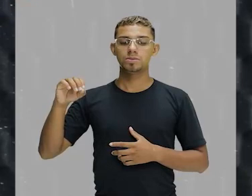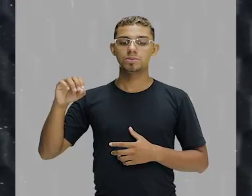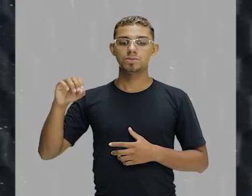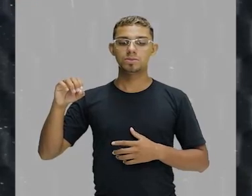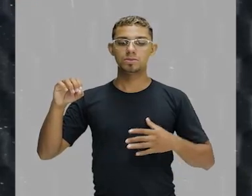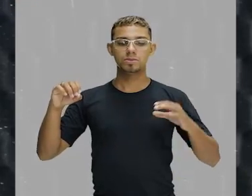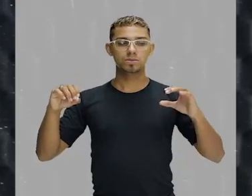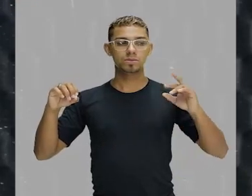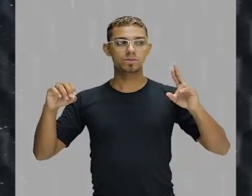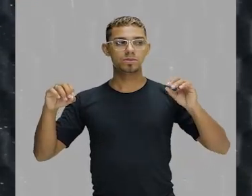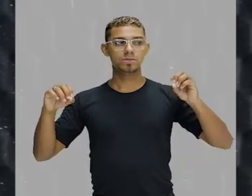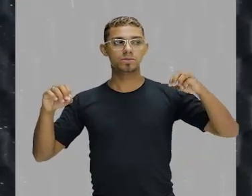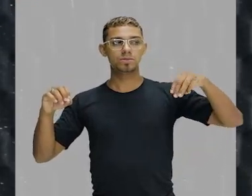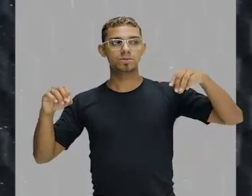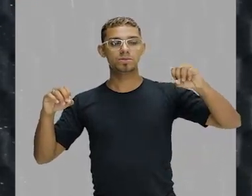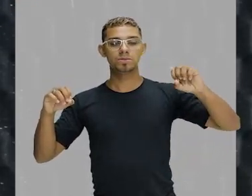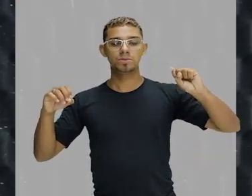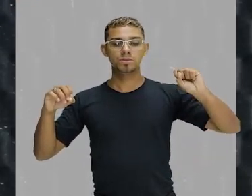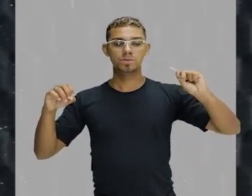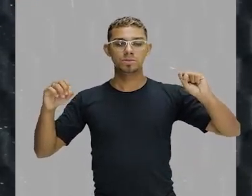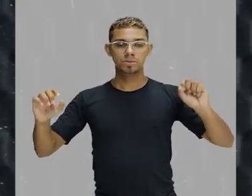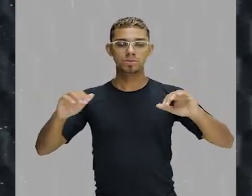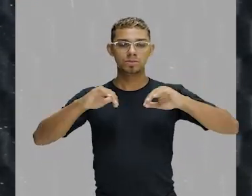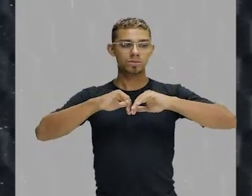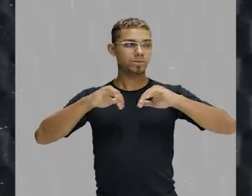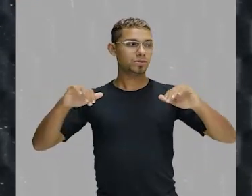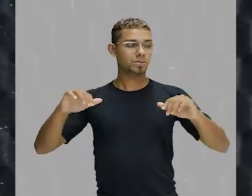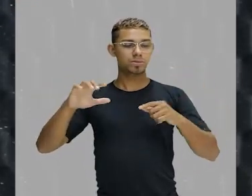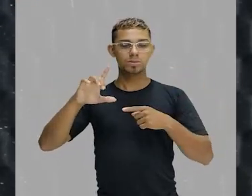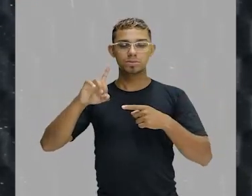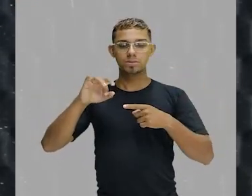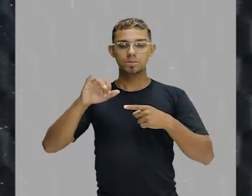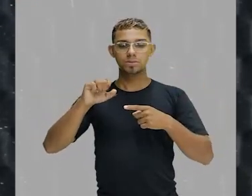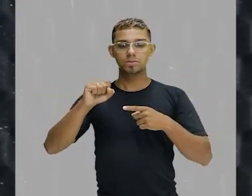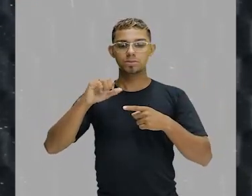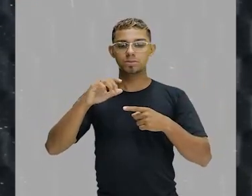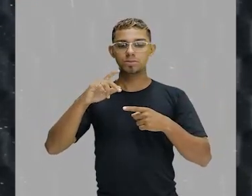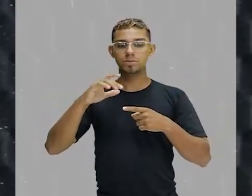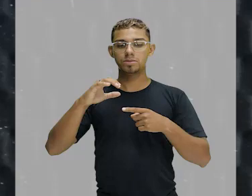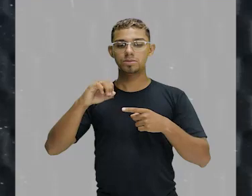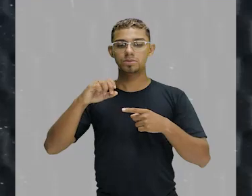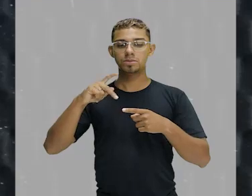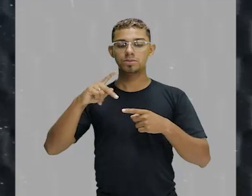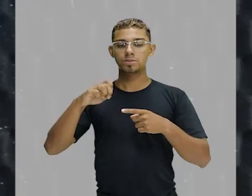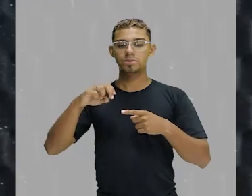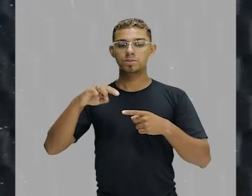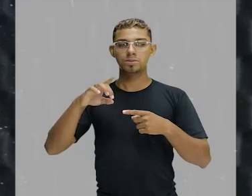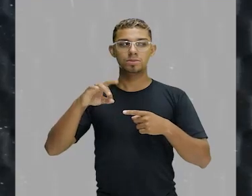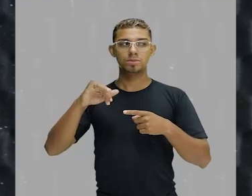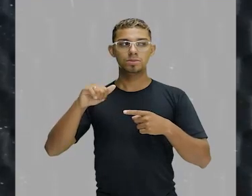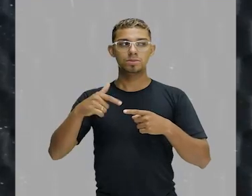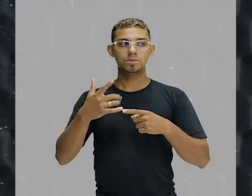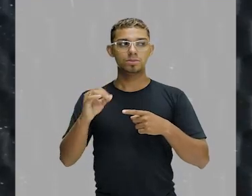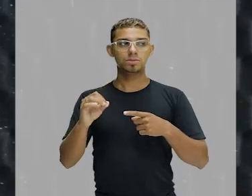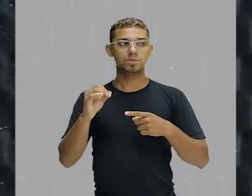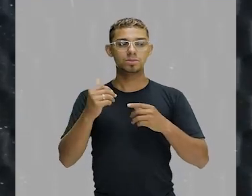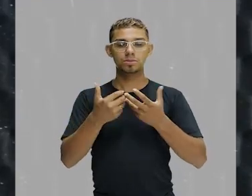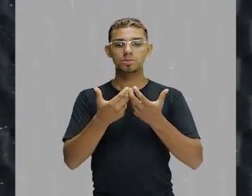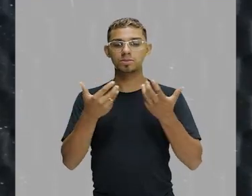sofrer descondensação. O DNA que formava cada cromossomo, ele começa a se estirar,